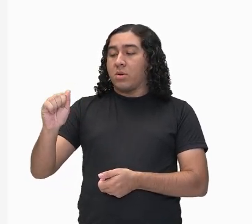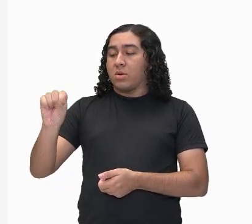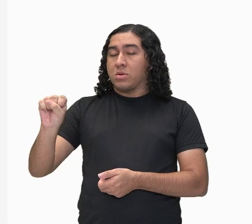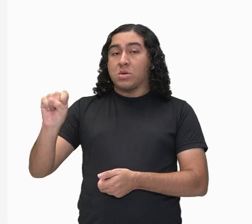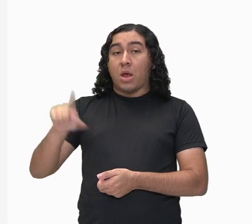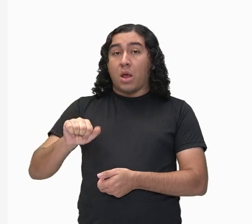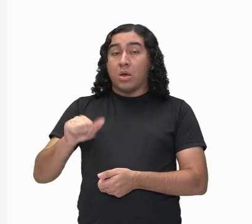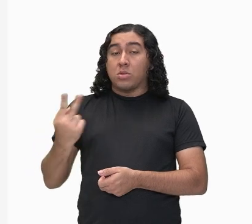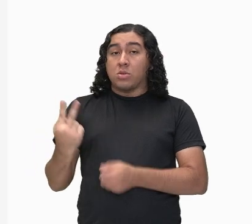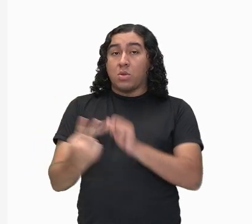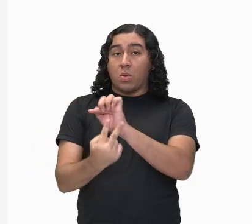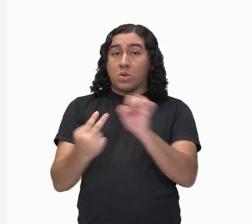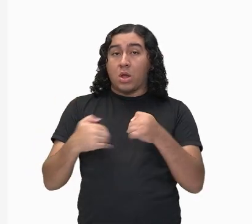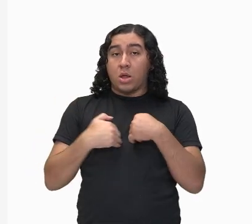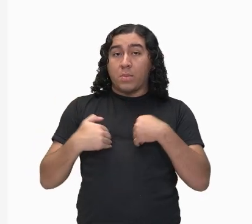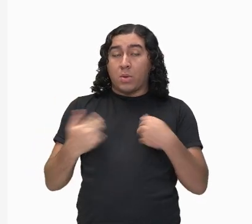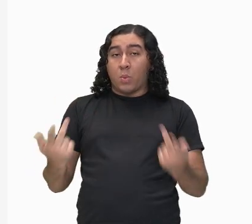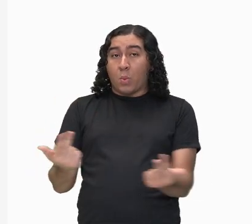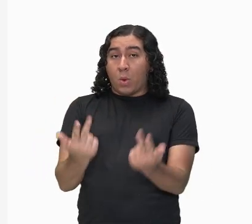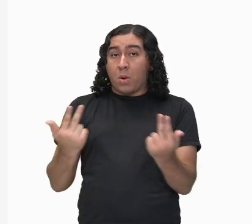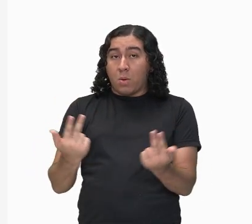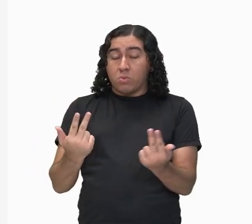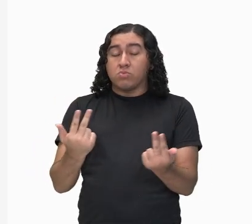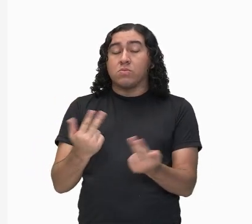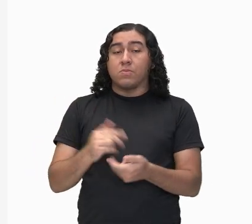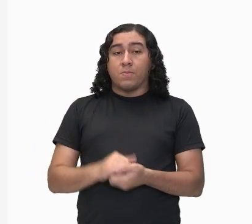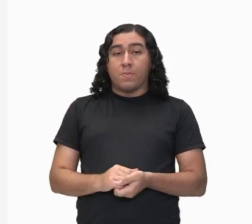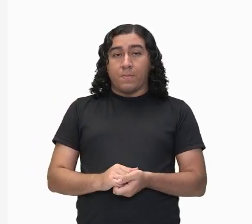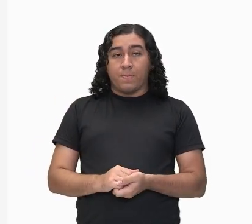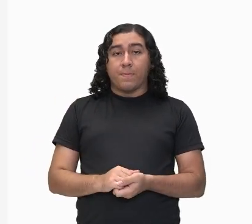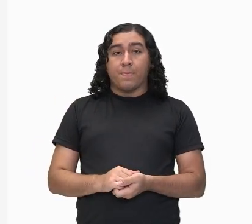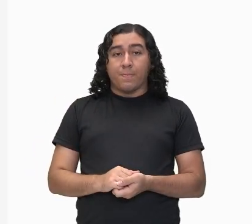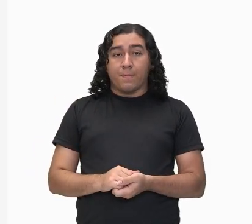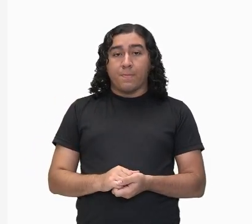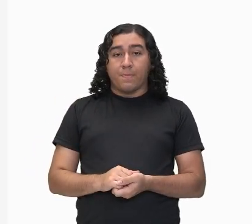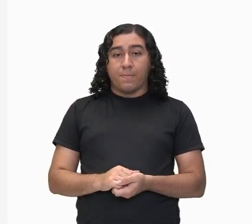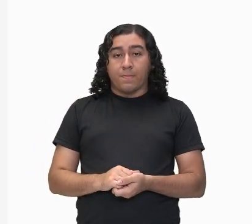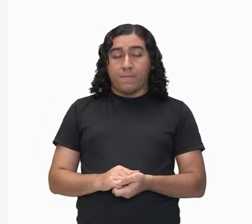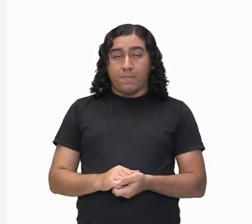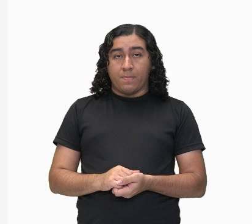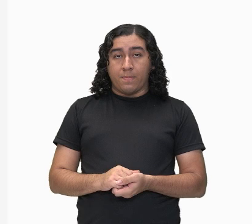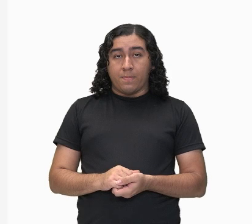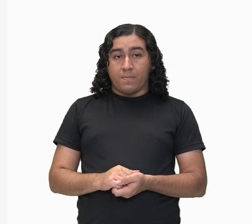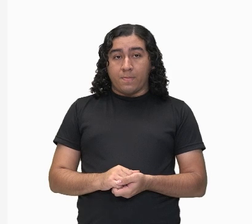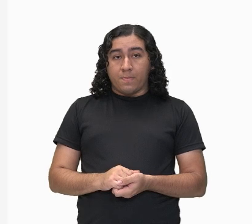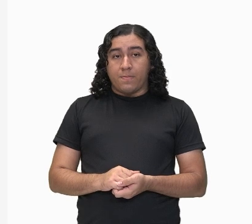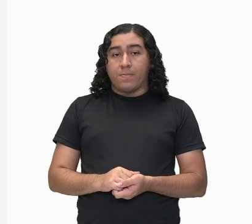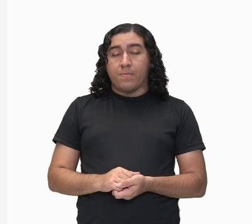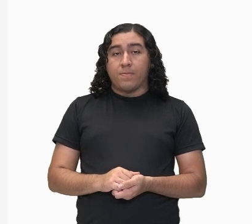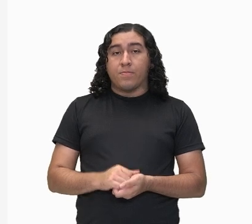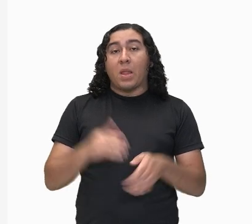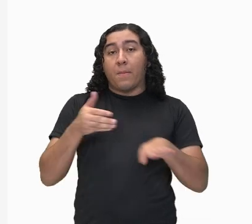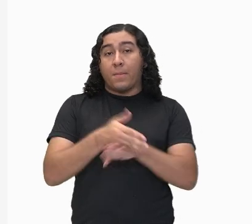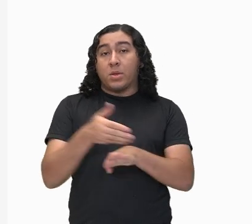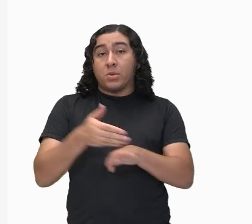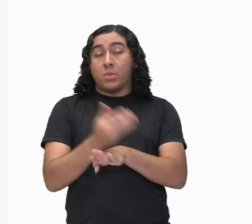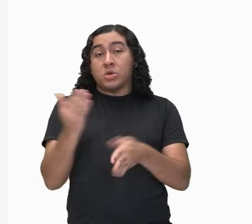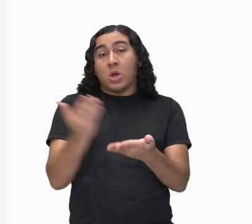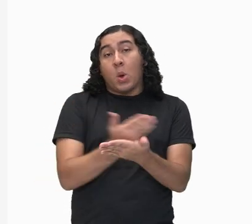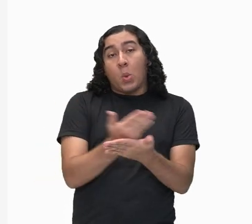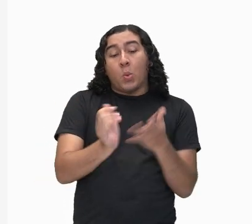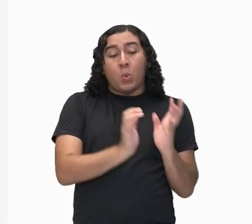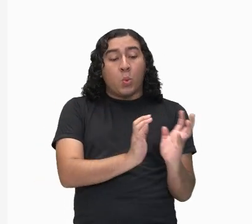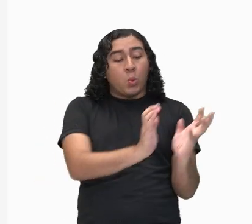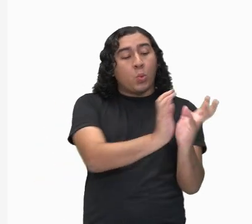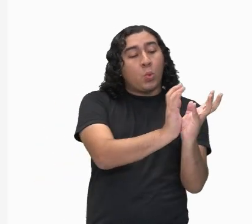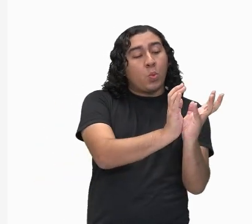espécie, né? São indivíduos que vão fazer parte de uma determinada comunidade. Essas